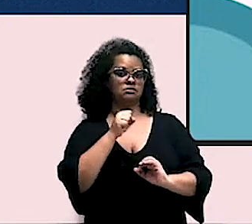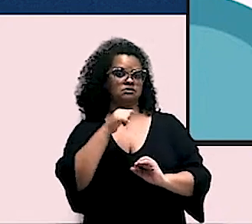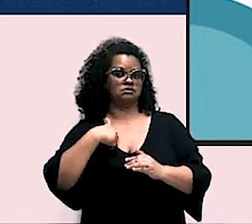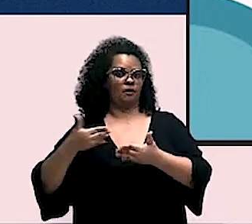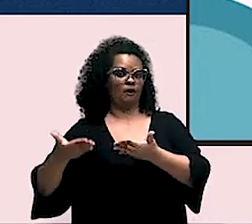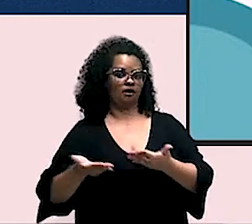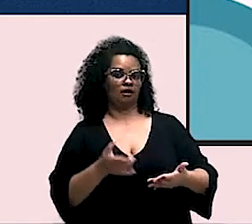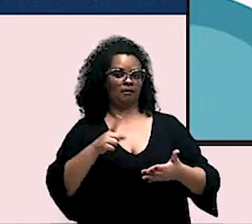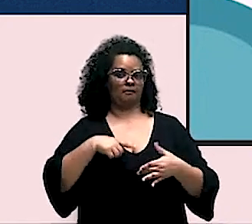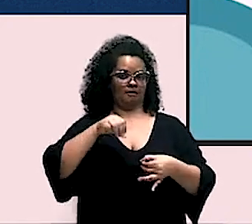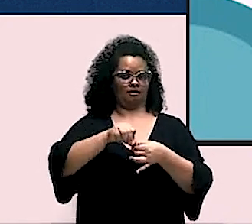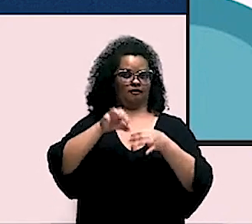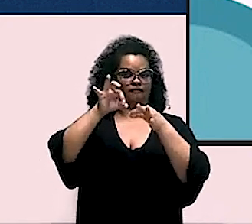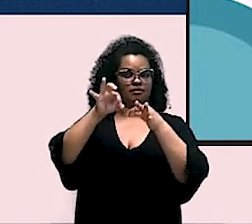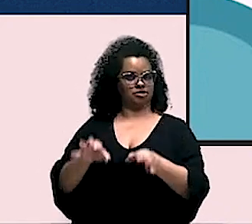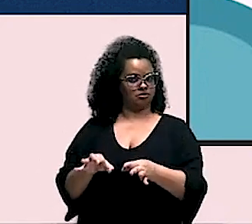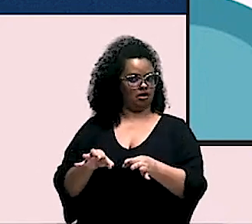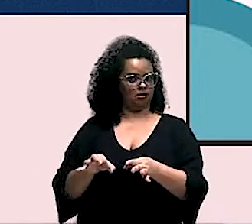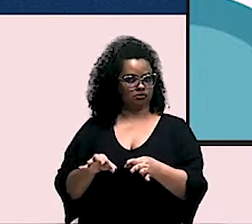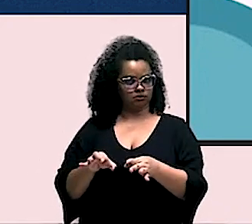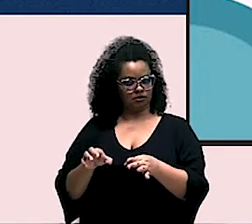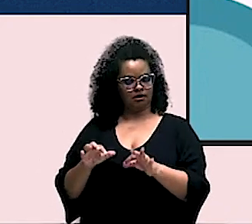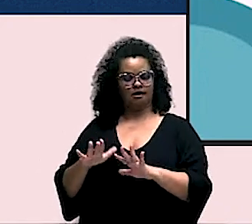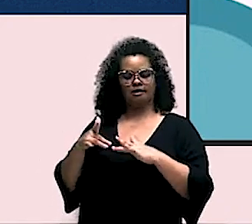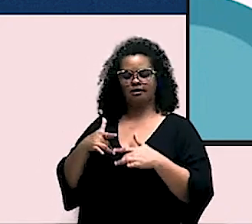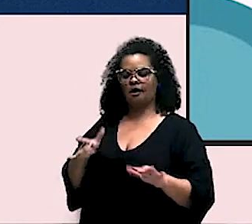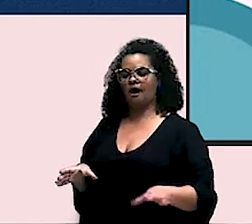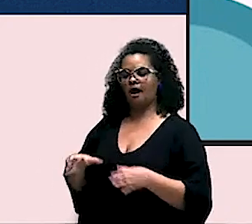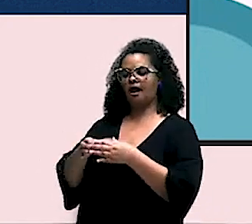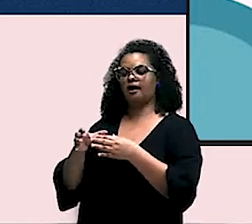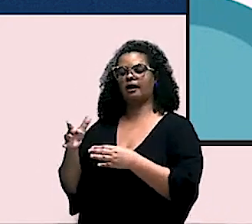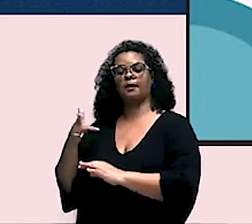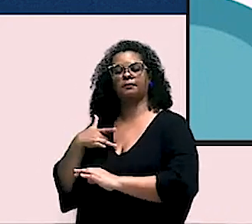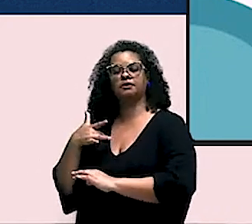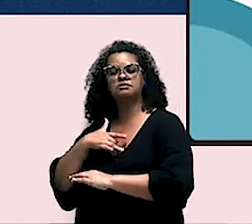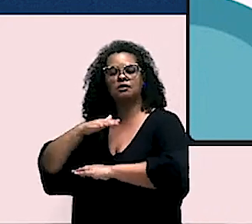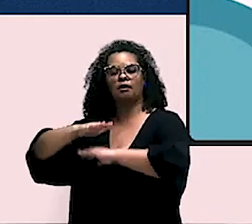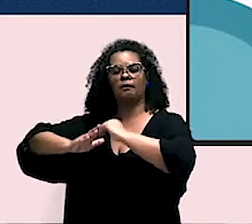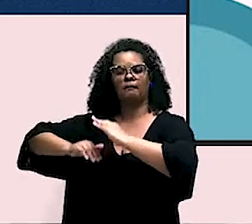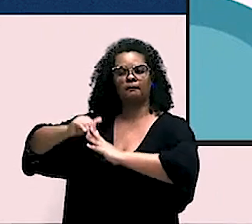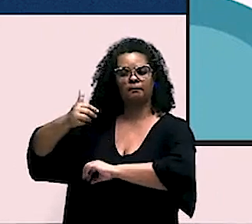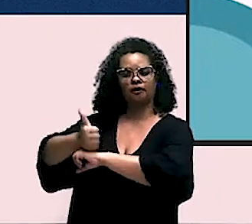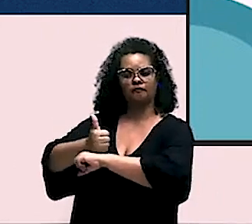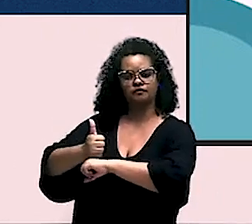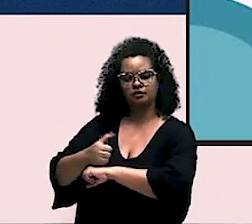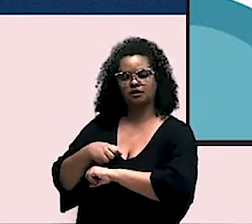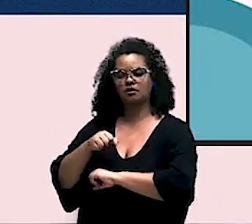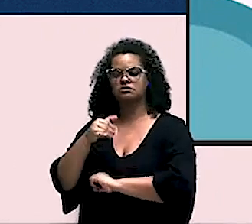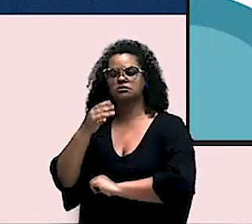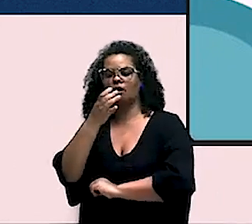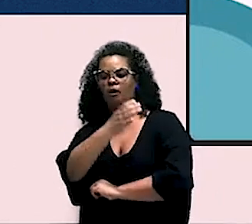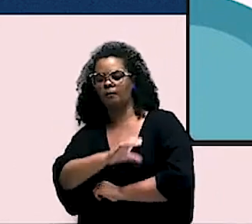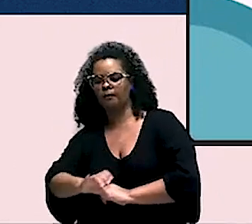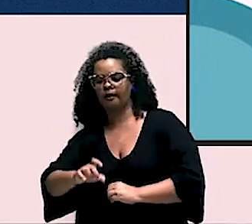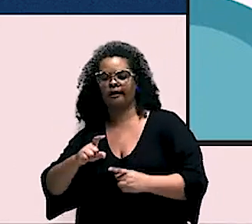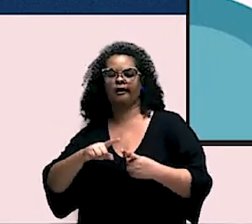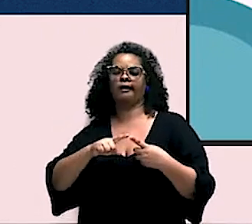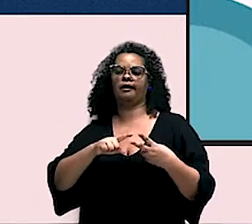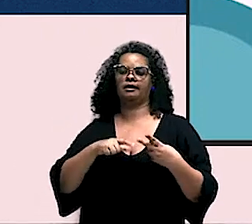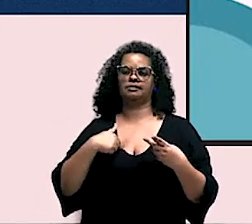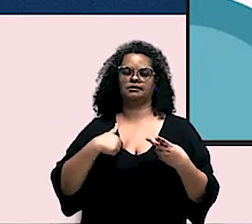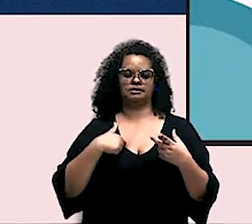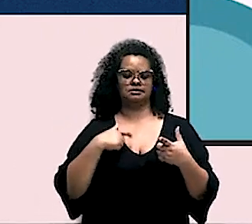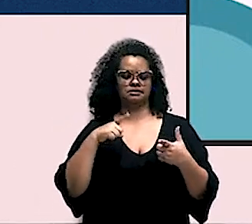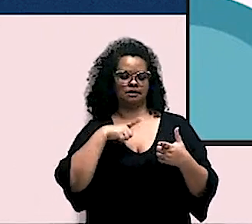são realizados, tá? Quanto às equipes de saúde, nós avaliamos se elas estão completas, né, se elas estão cadastradas nos